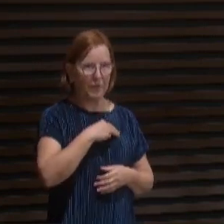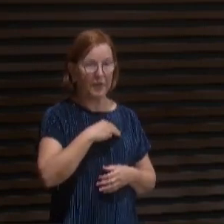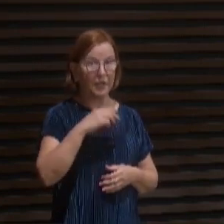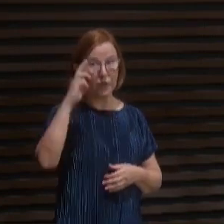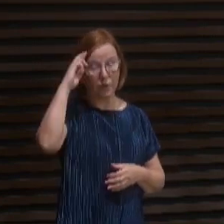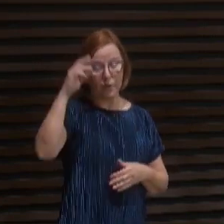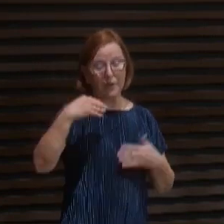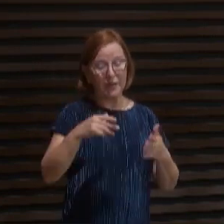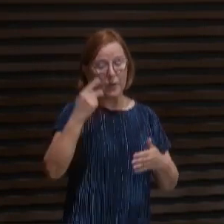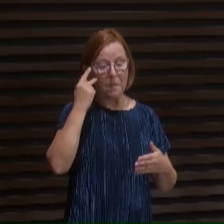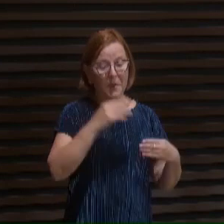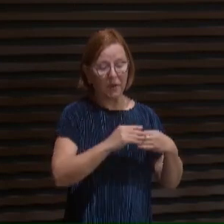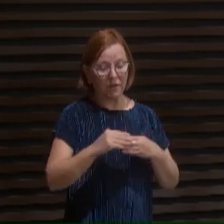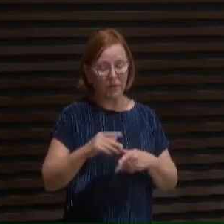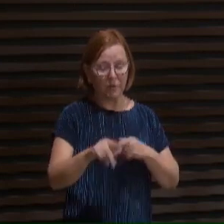eu vou só dar algumas